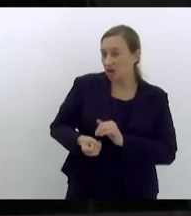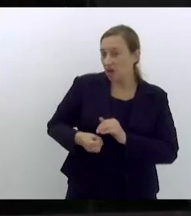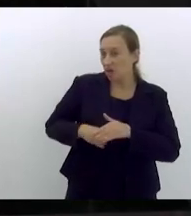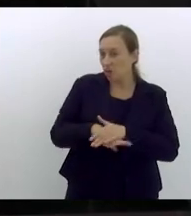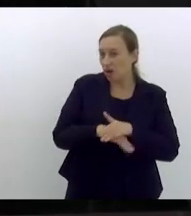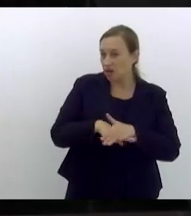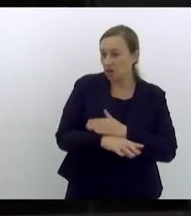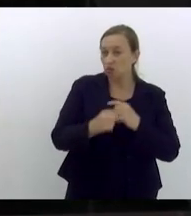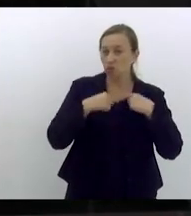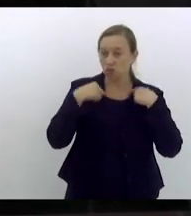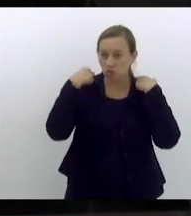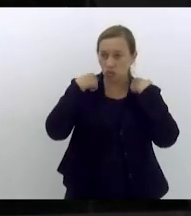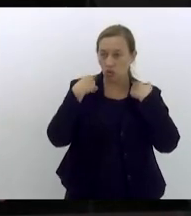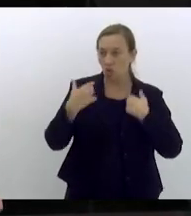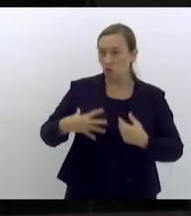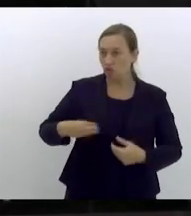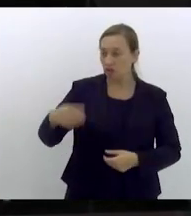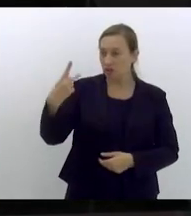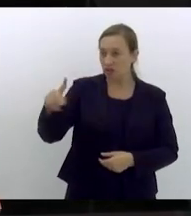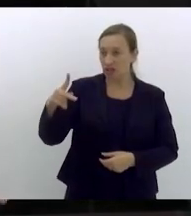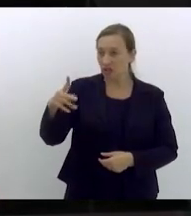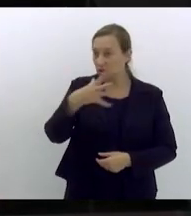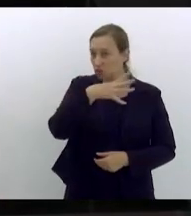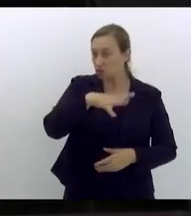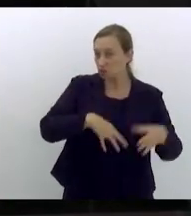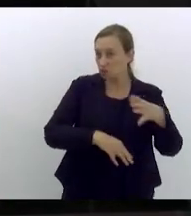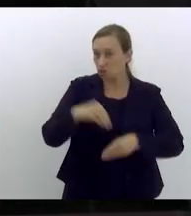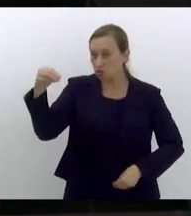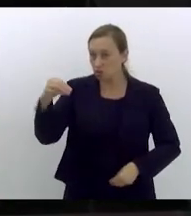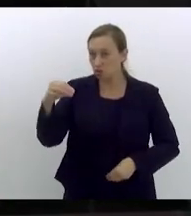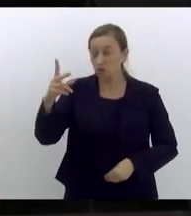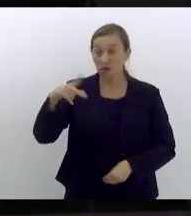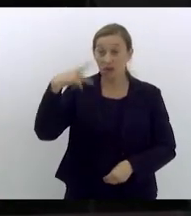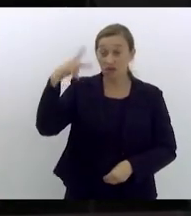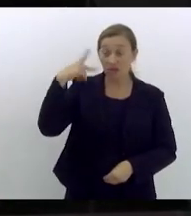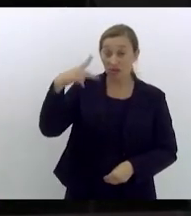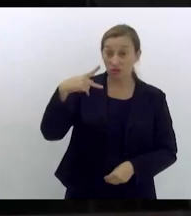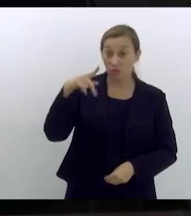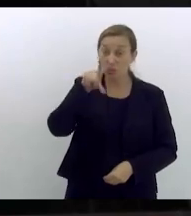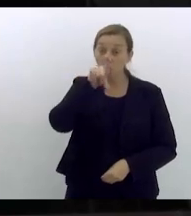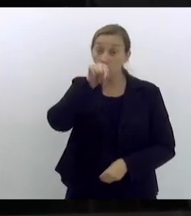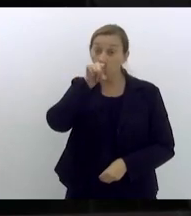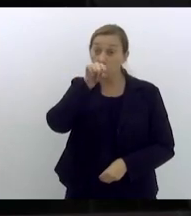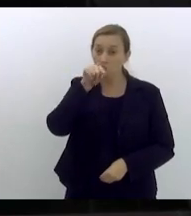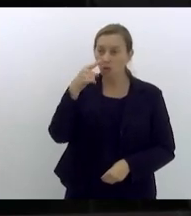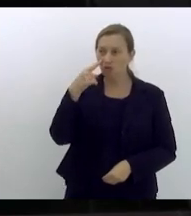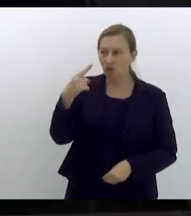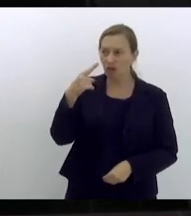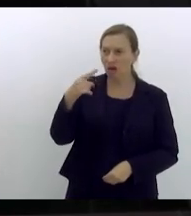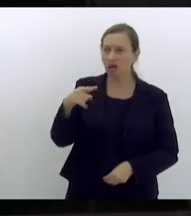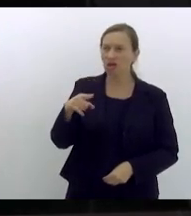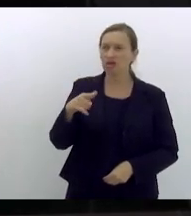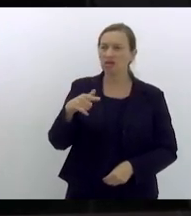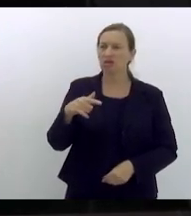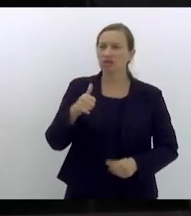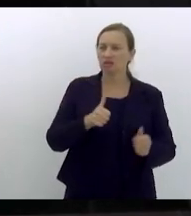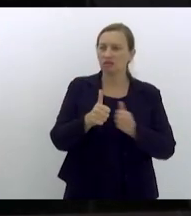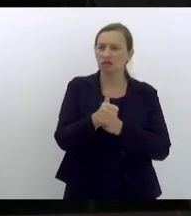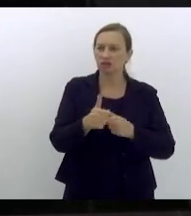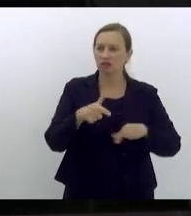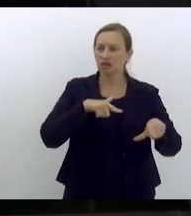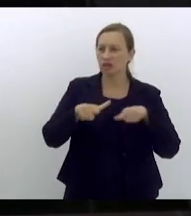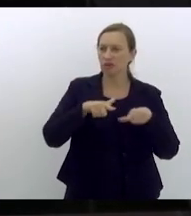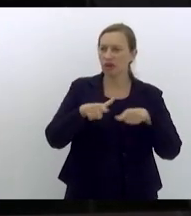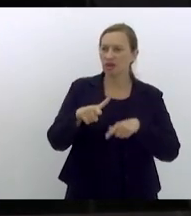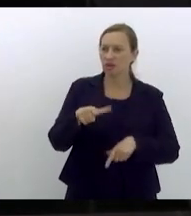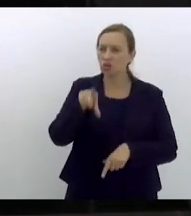o cara é quase um vereador Nacional né é Vereador pelo Twitter eu fui vereador que tava lá de frente trabalhando esse cara é Vereador pelo